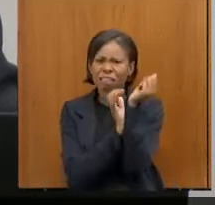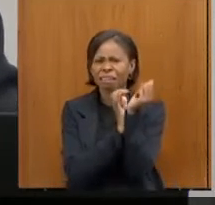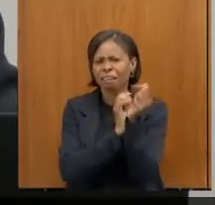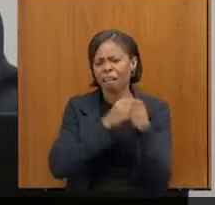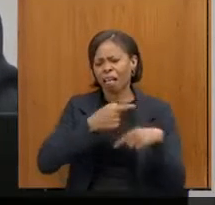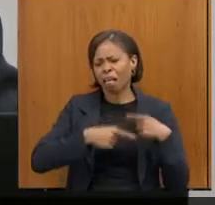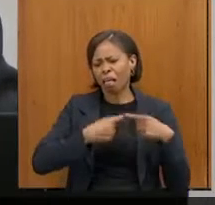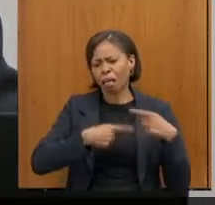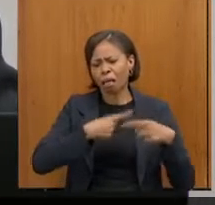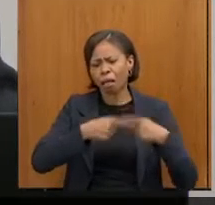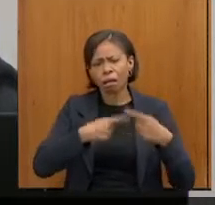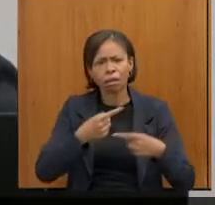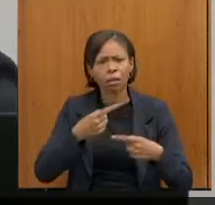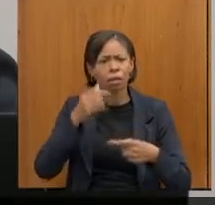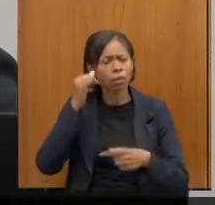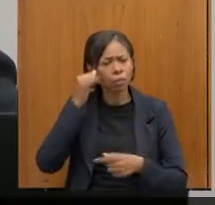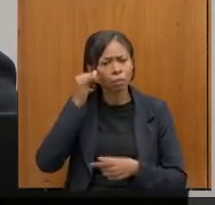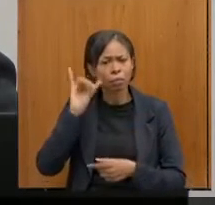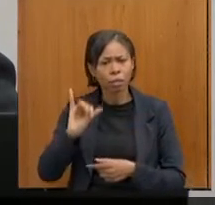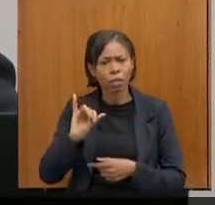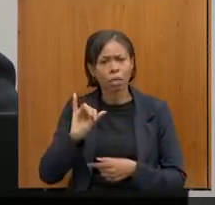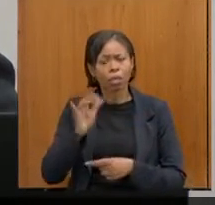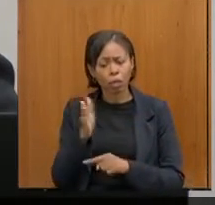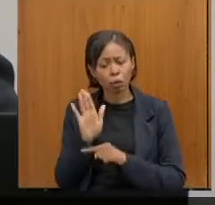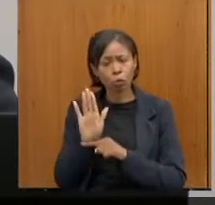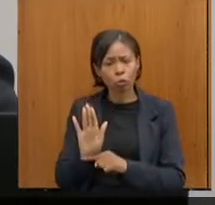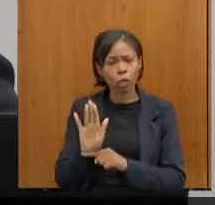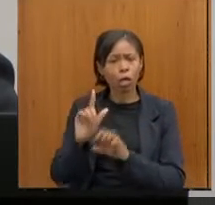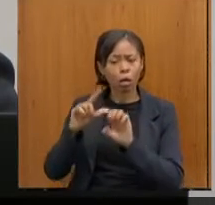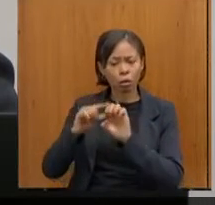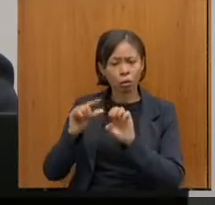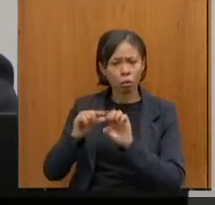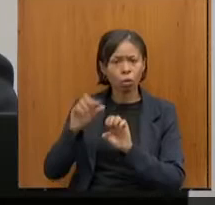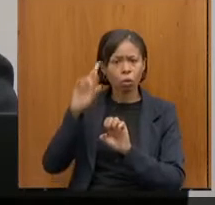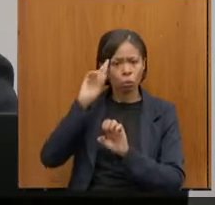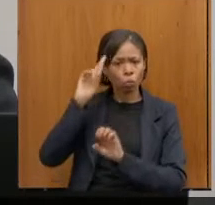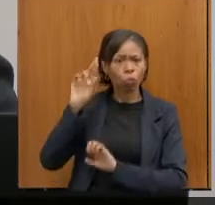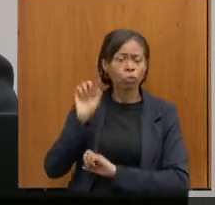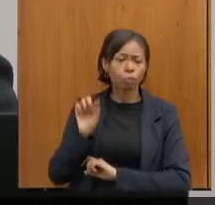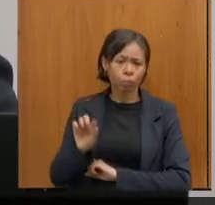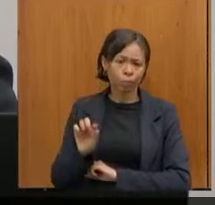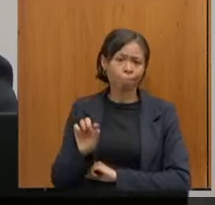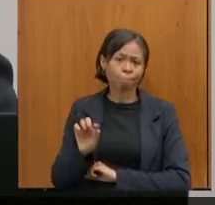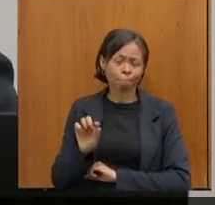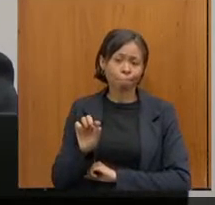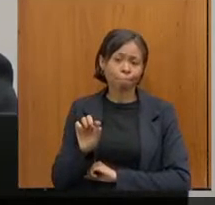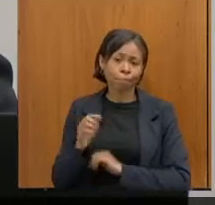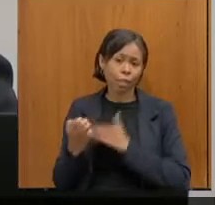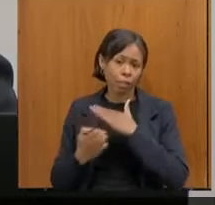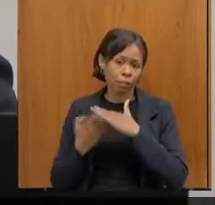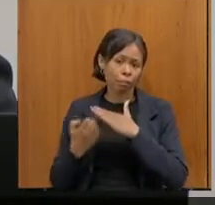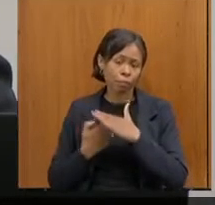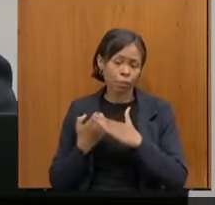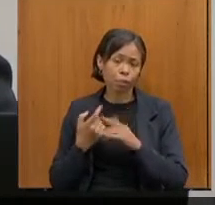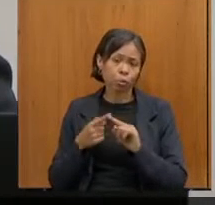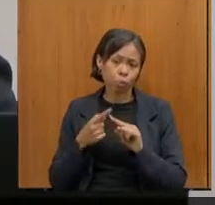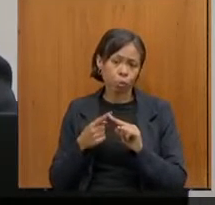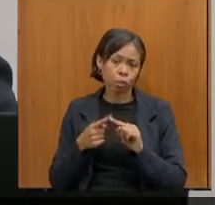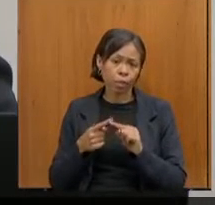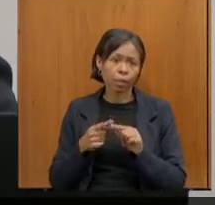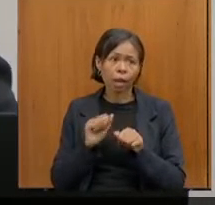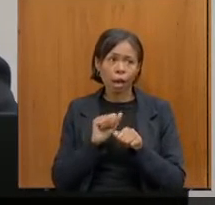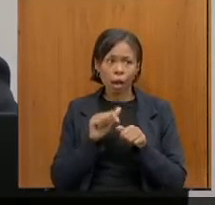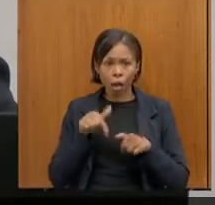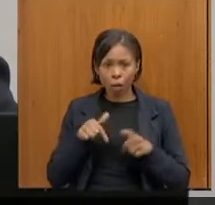mais estar ao lado do empresário levando em consideração que nós vamos viver após o